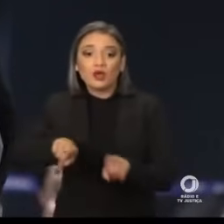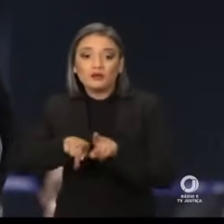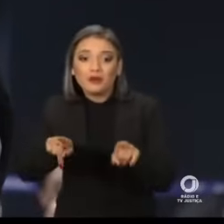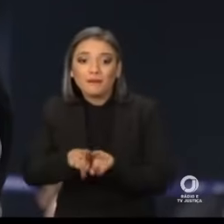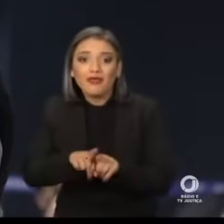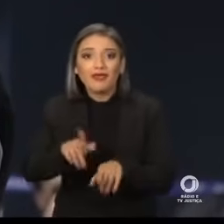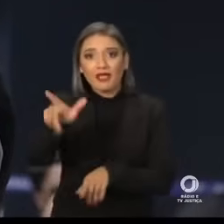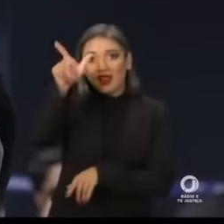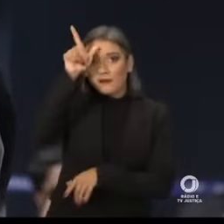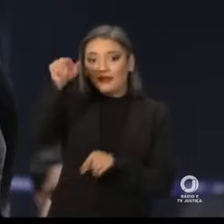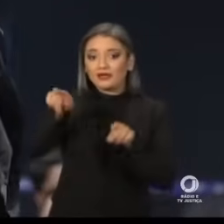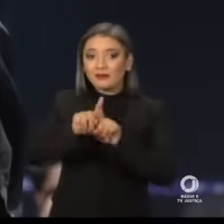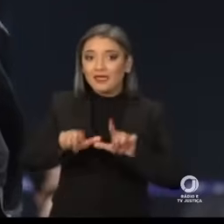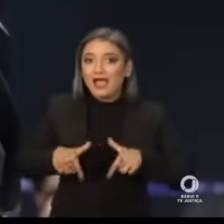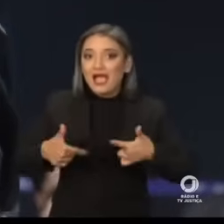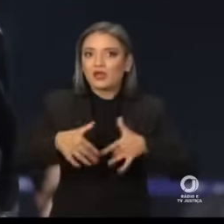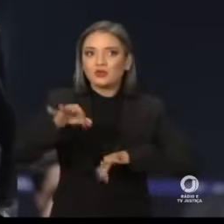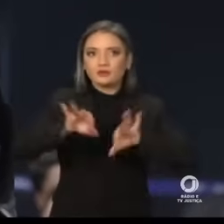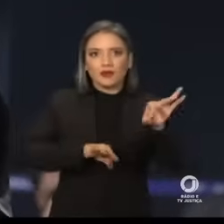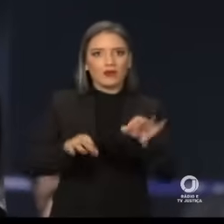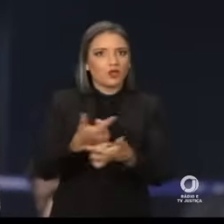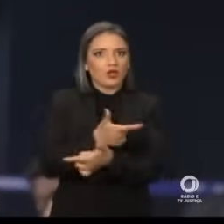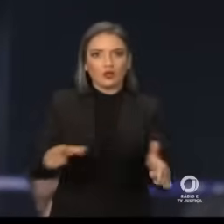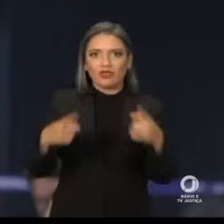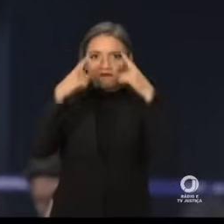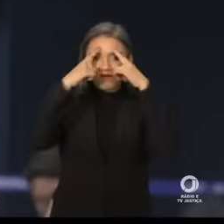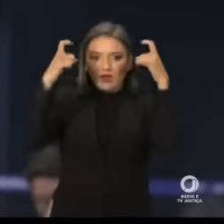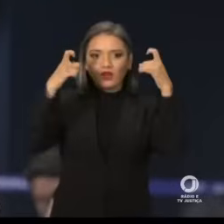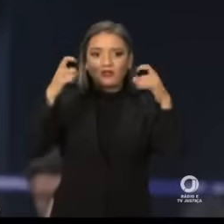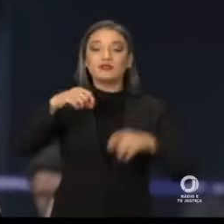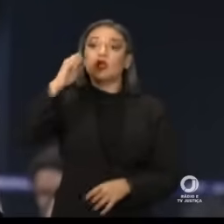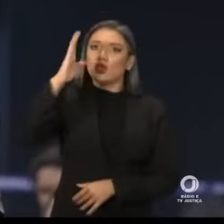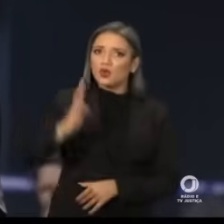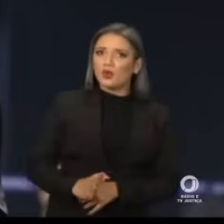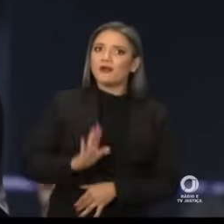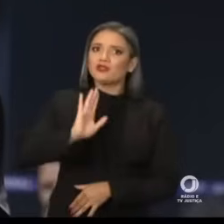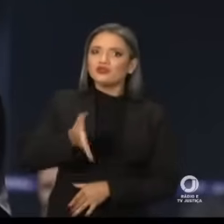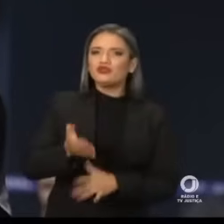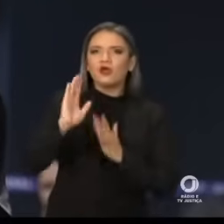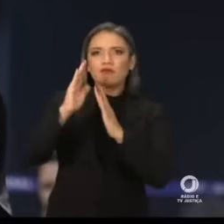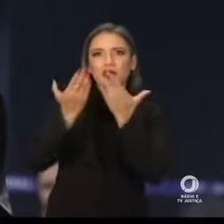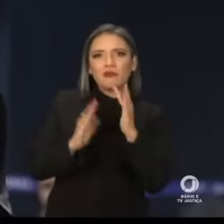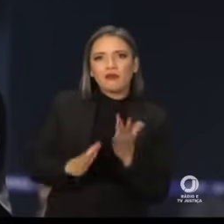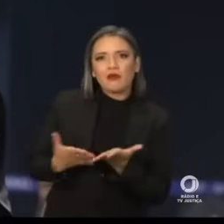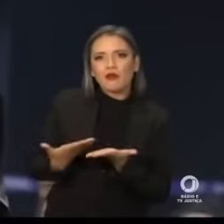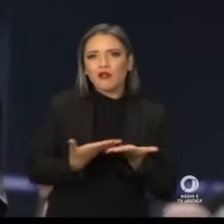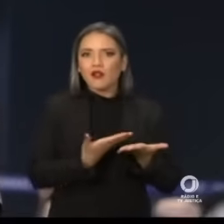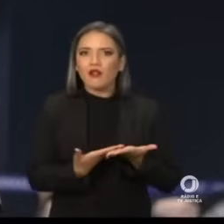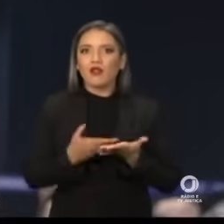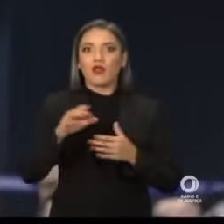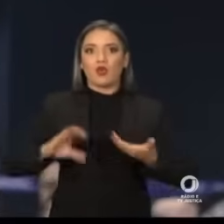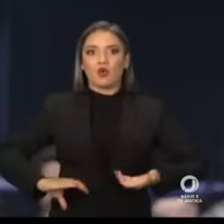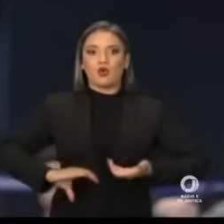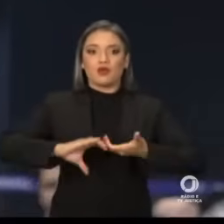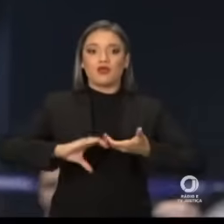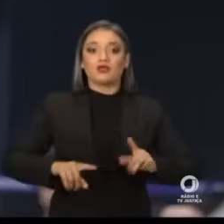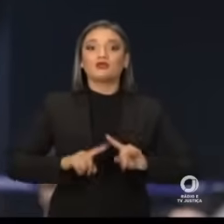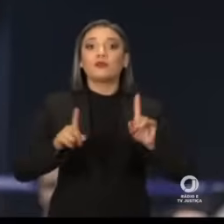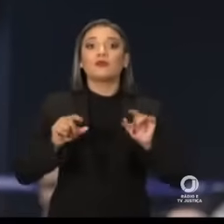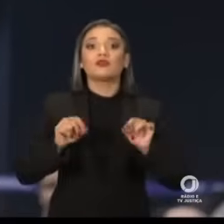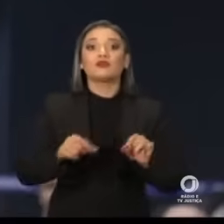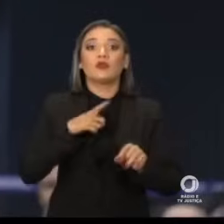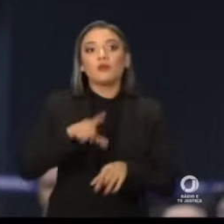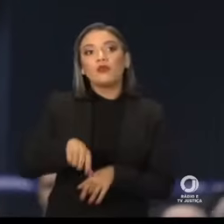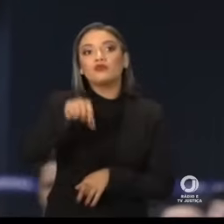sem violência. E o Brasil analisou isso no Congresso. Mas por uma opção